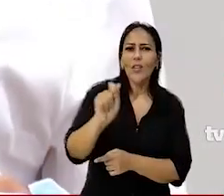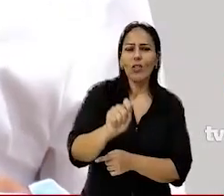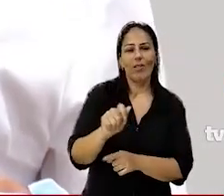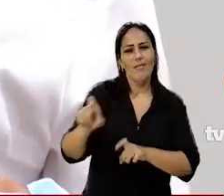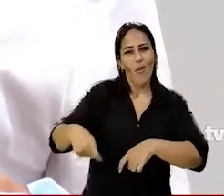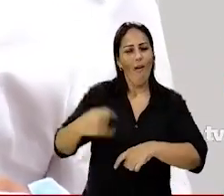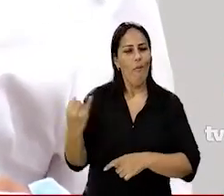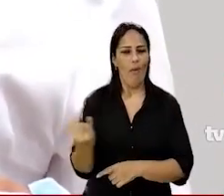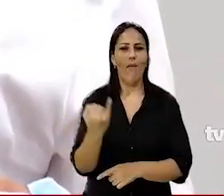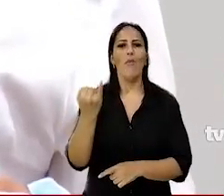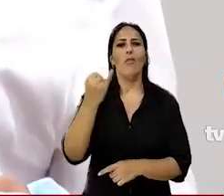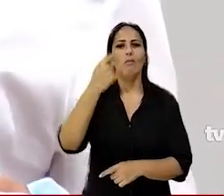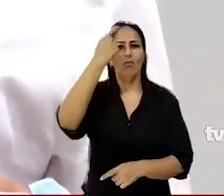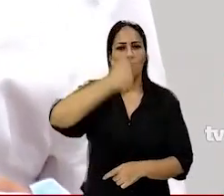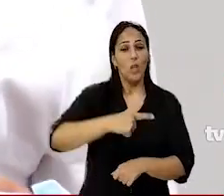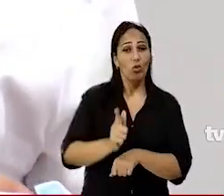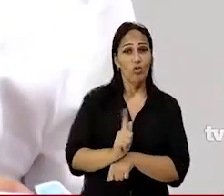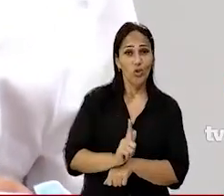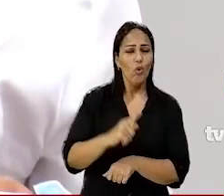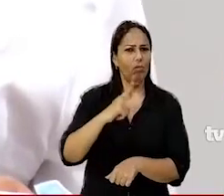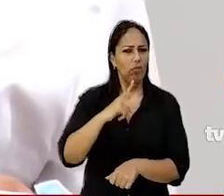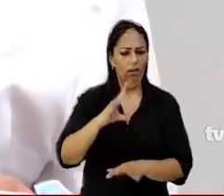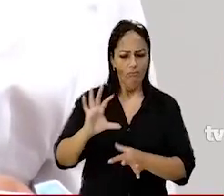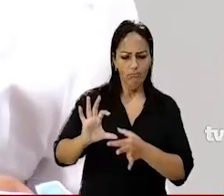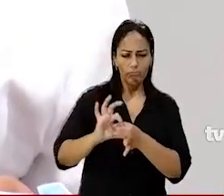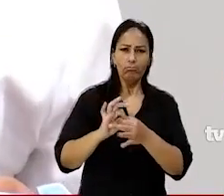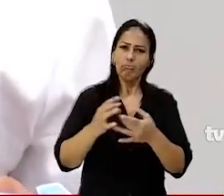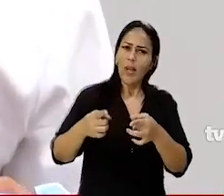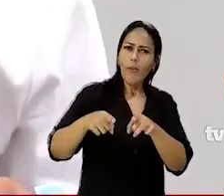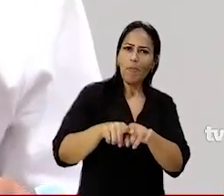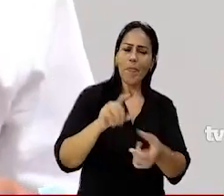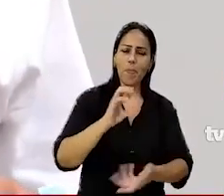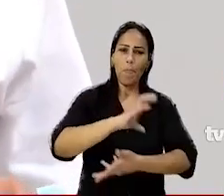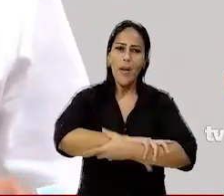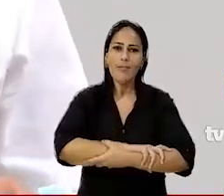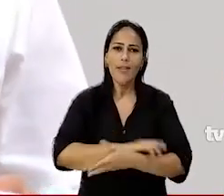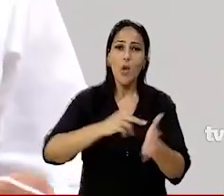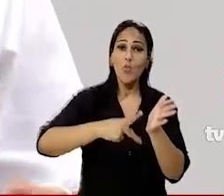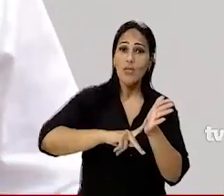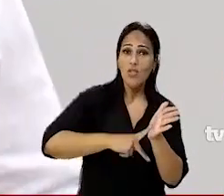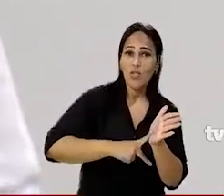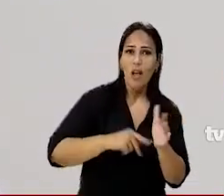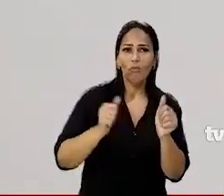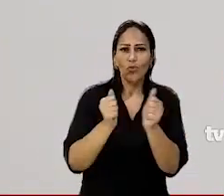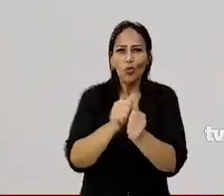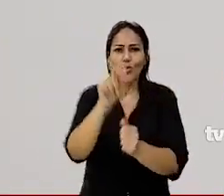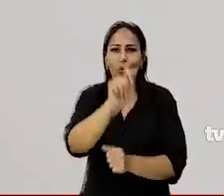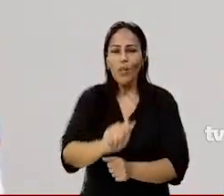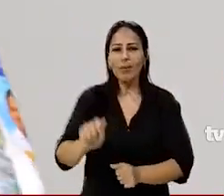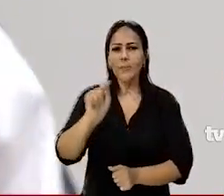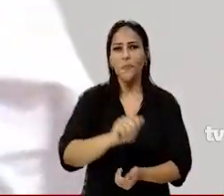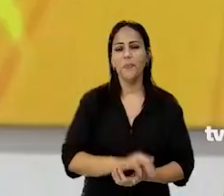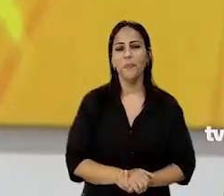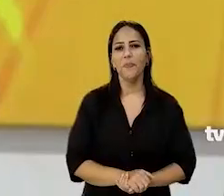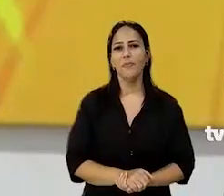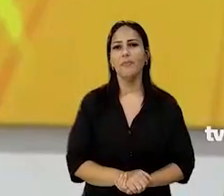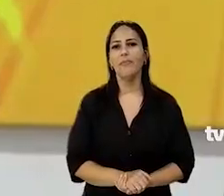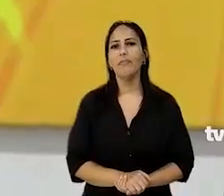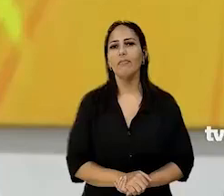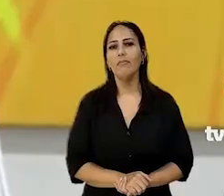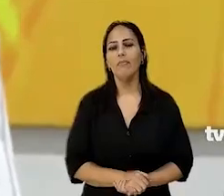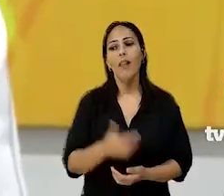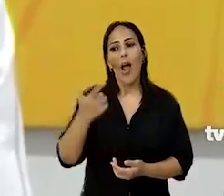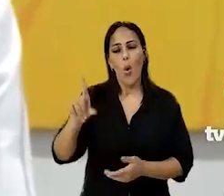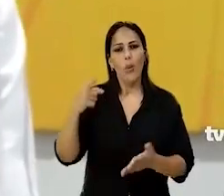muito importante que o gestor busque a parceria com o sindicato para escutar as associações. Obrigada, candidato. A